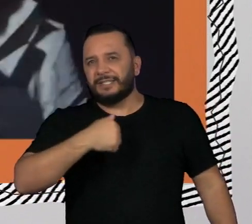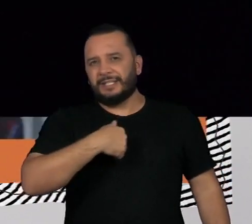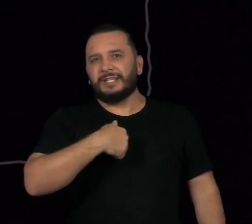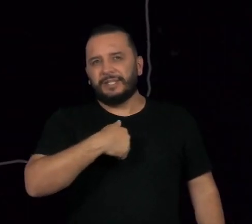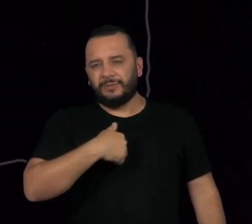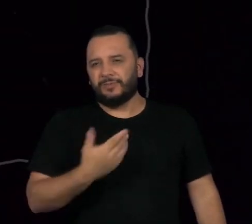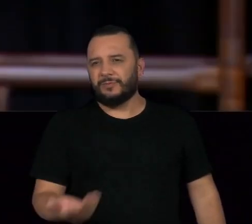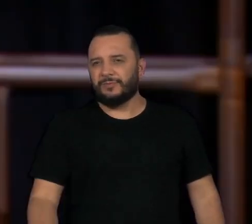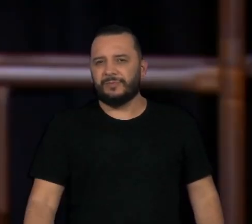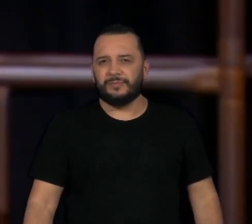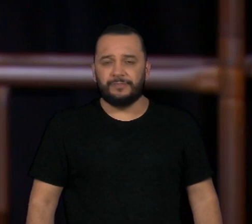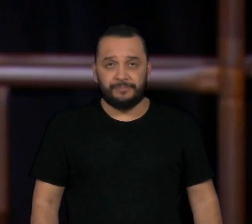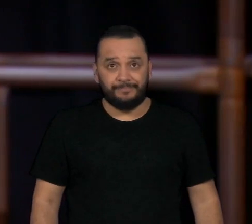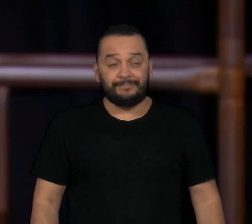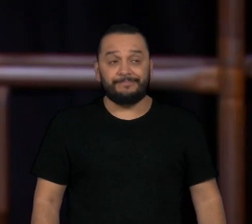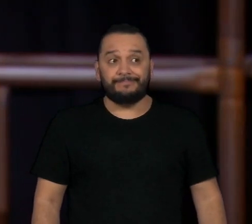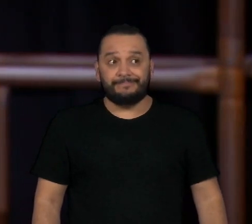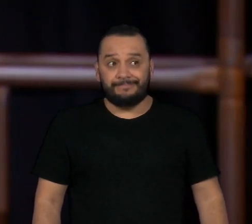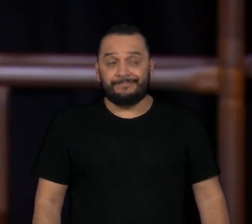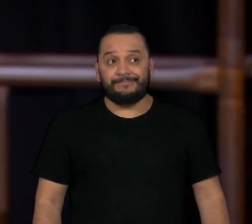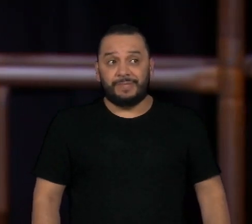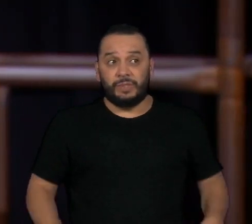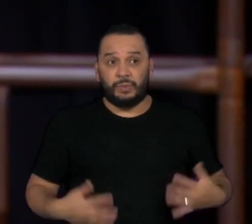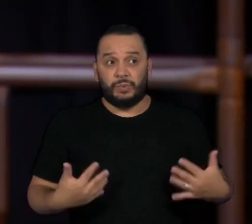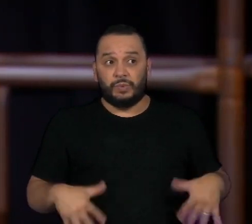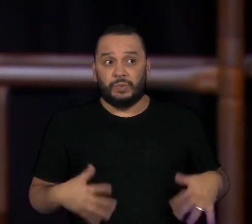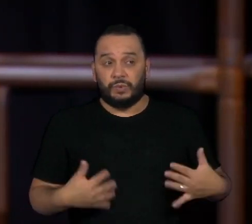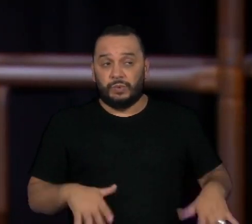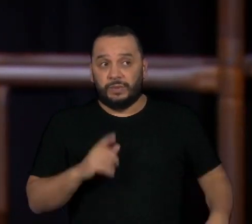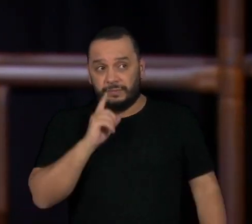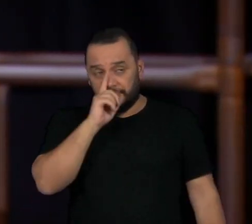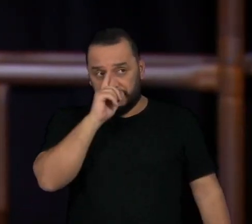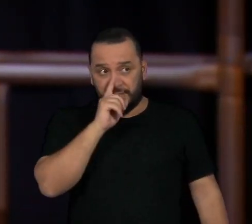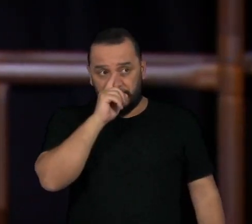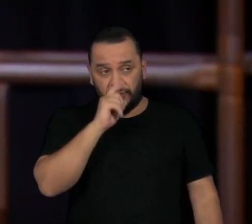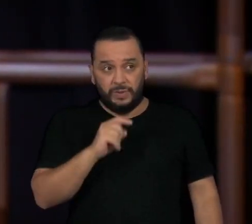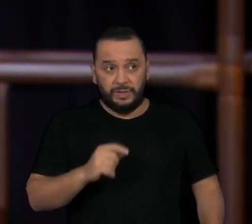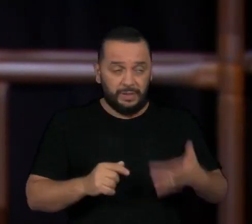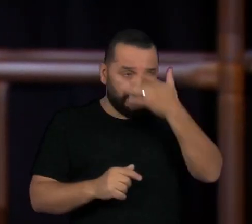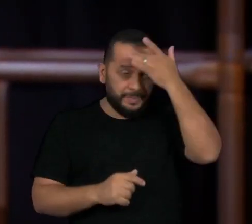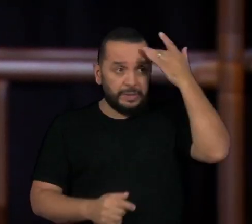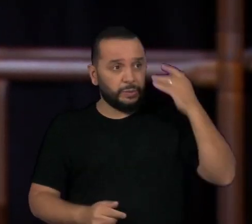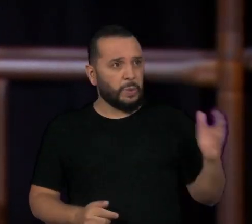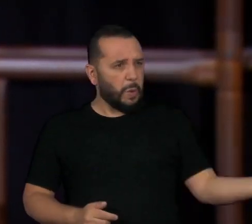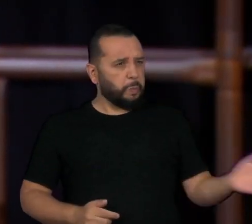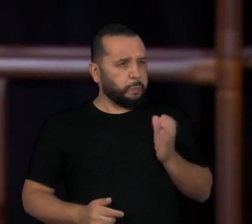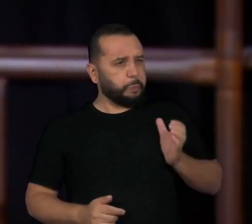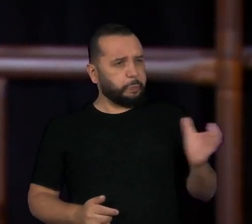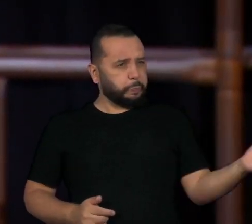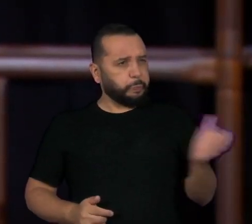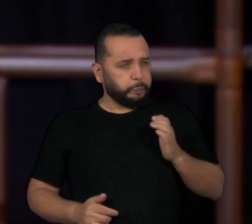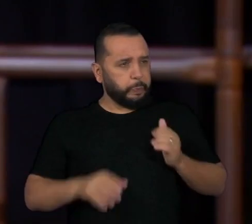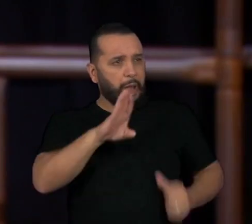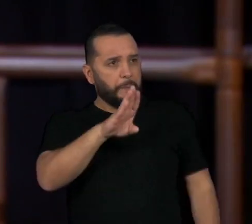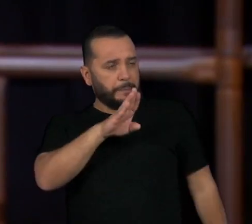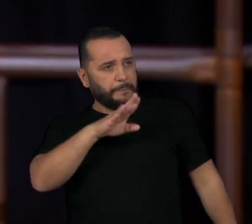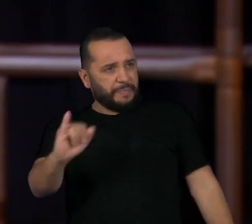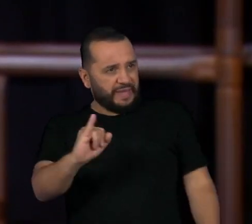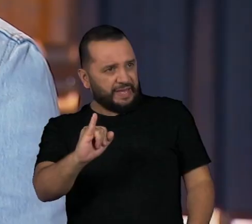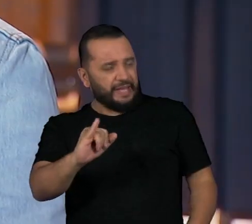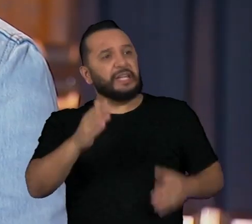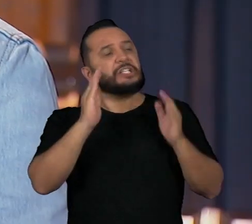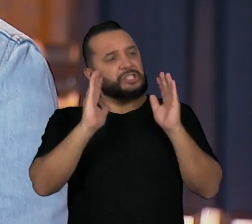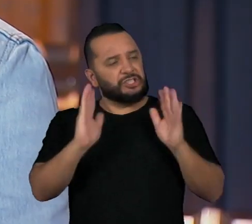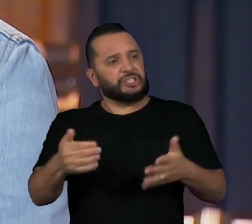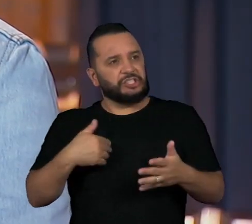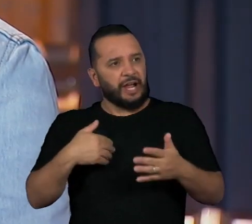chorar. Cara, que coisa perigosa. Então um bilionário é um cara que já tomou baldes.